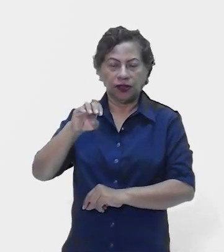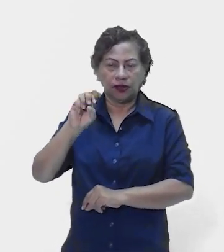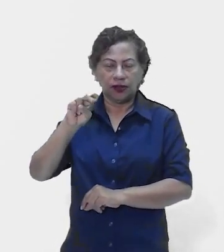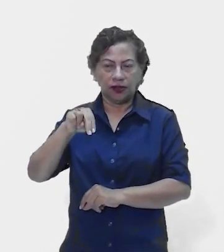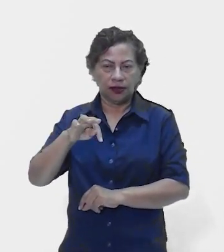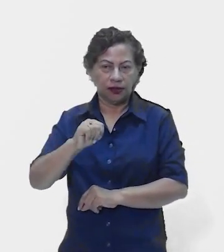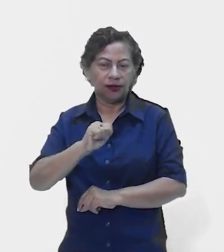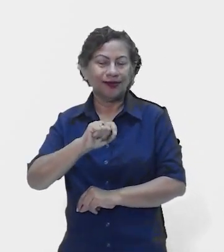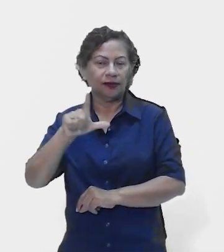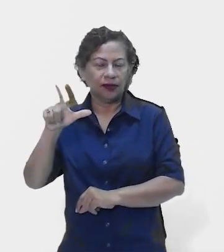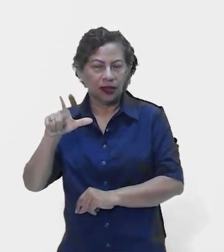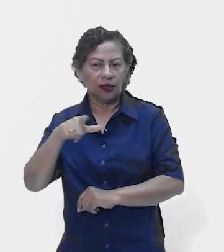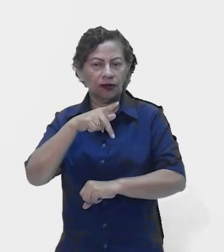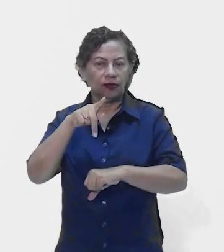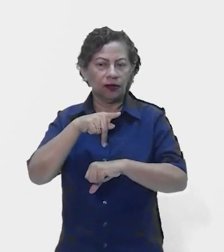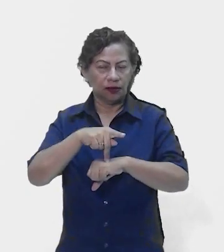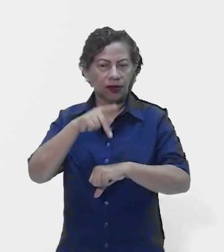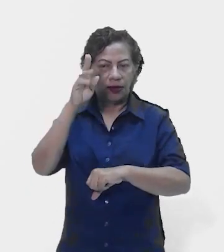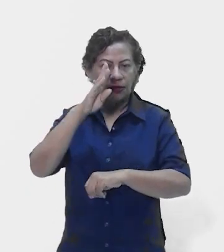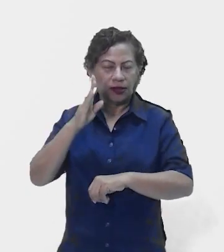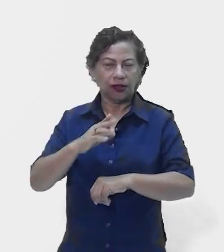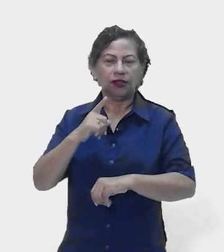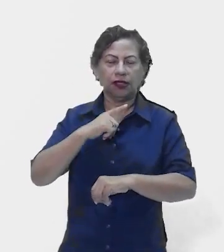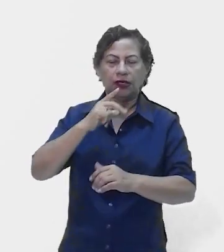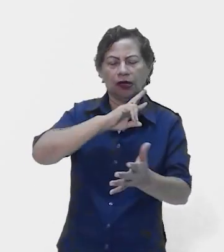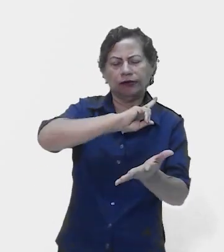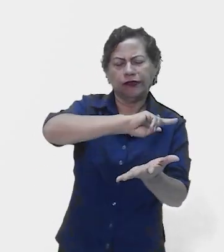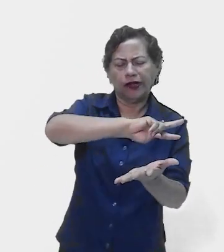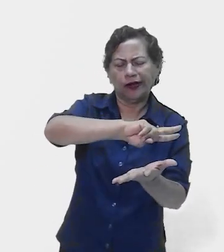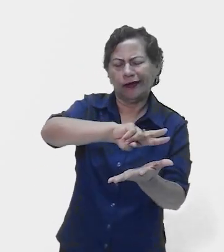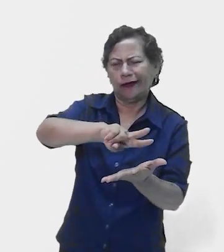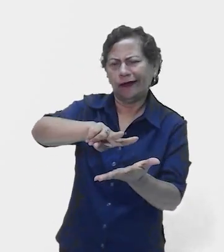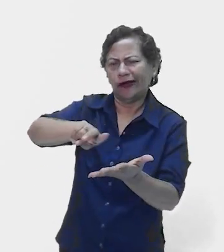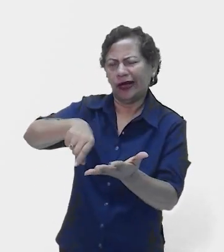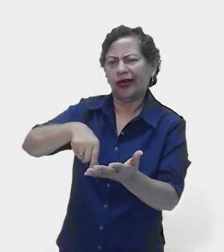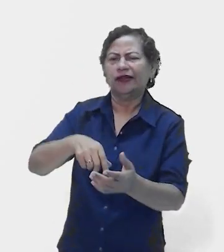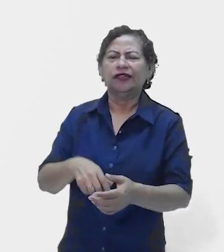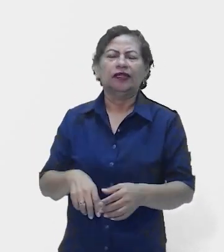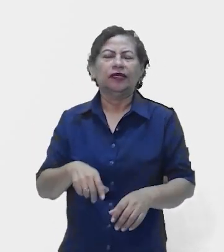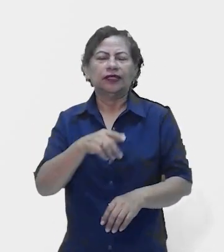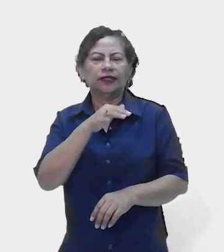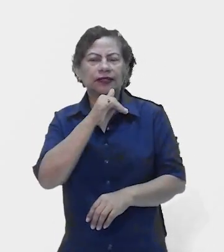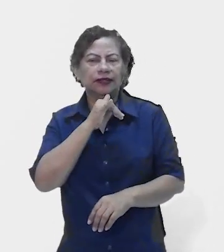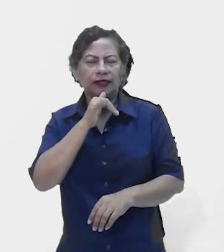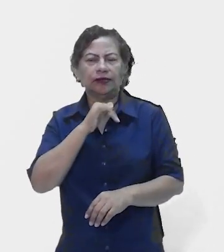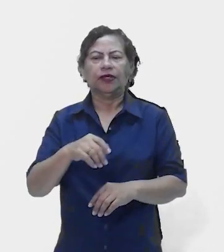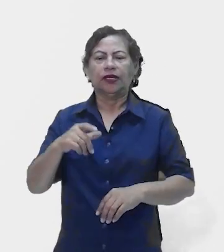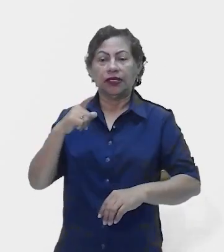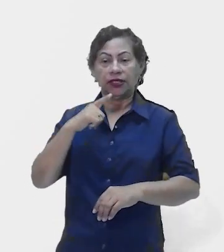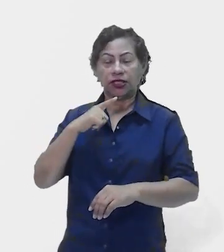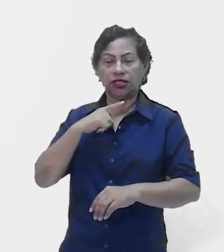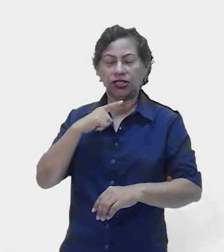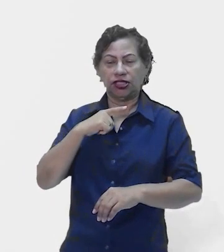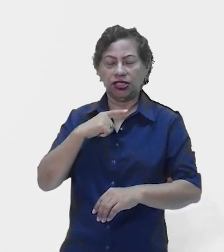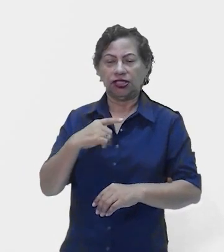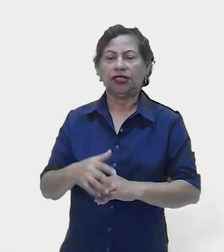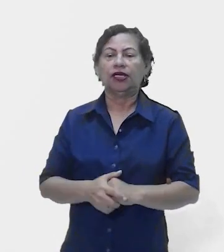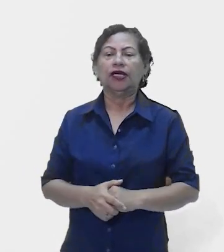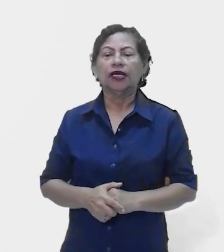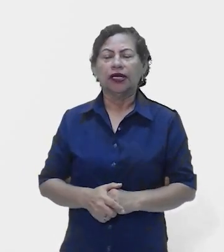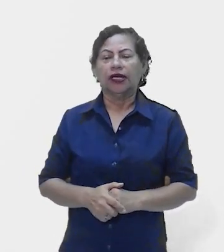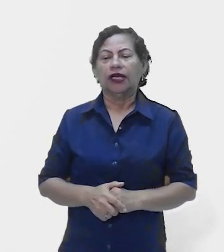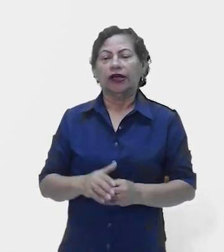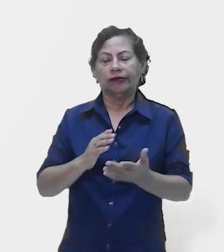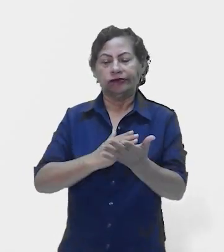para a gente a possibilidade de ter diversos climas espalhados pelo território, como, por exemplo, o equatorial quente e úmido no norte do